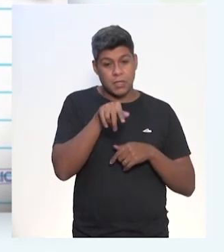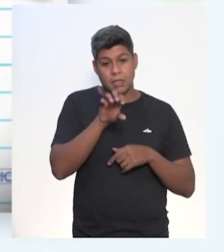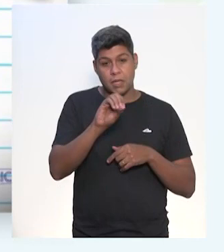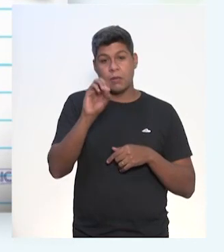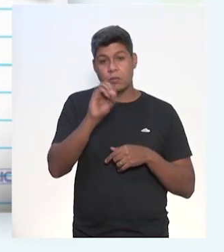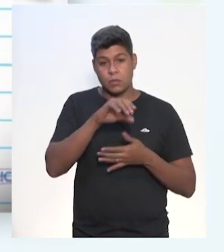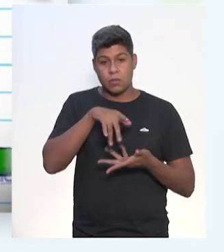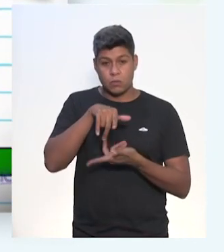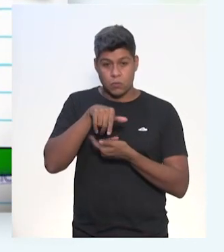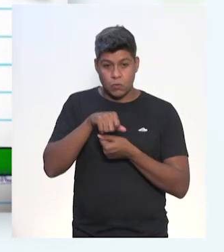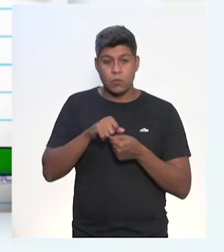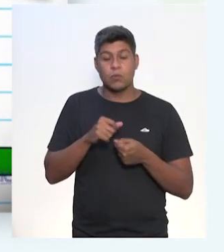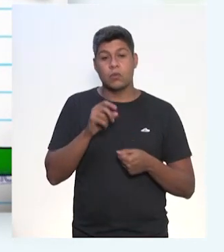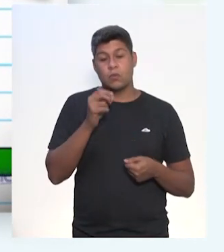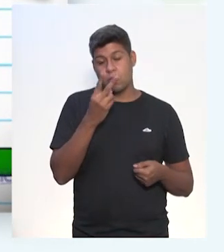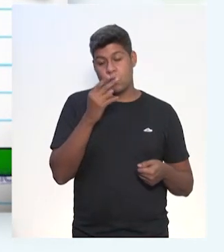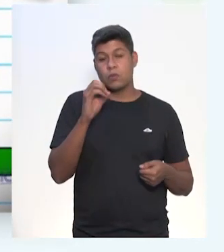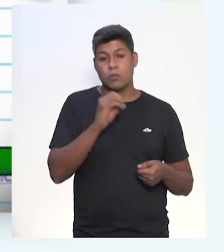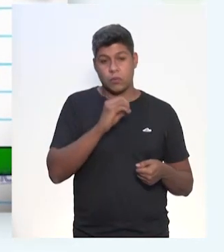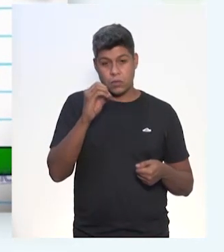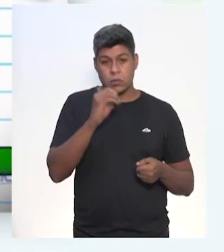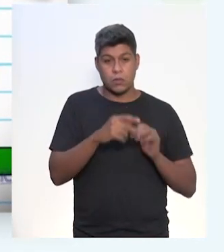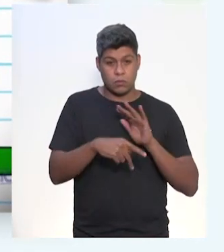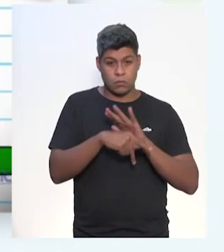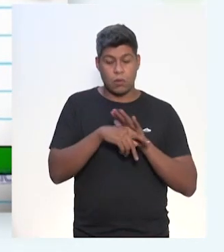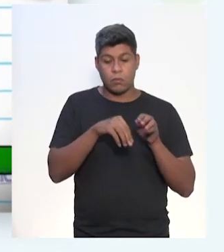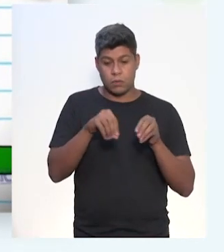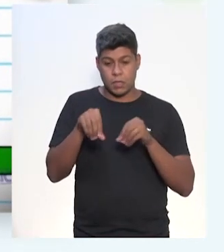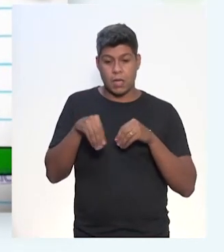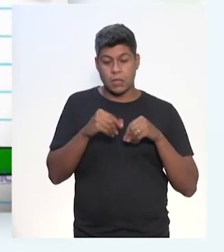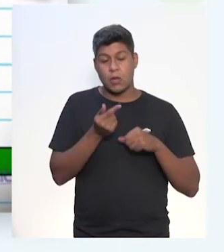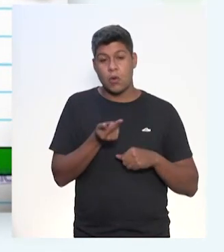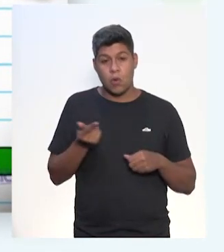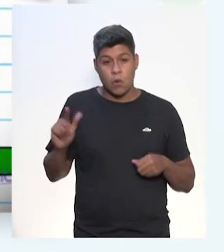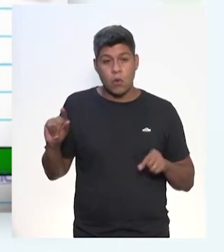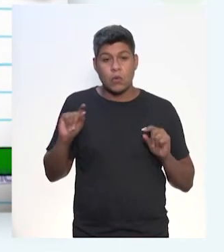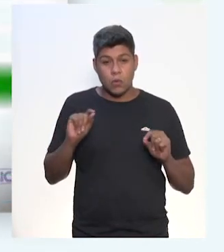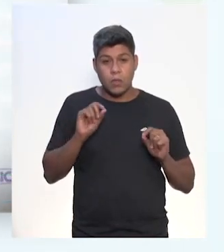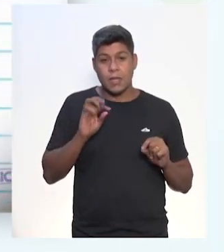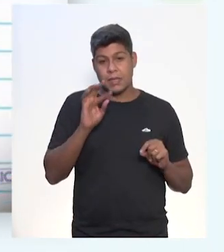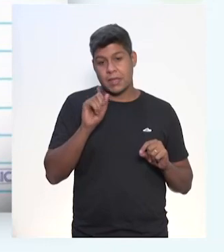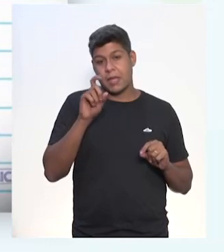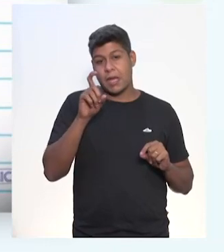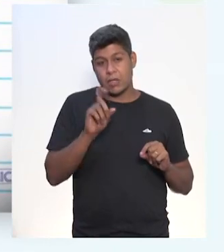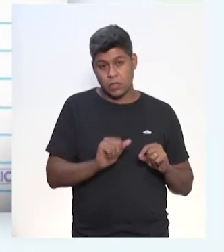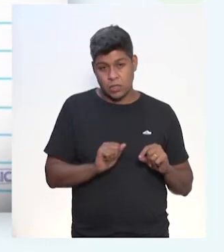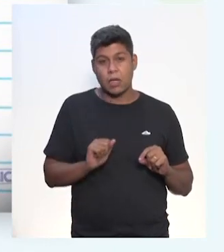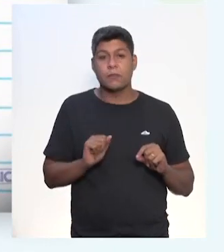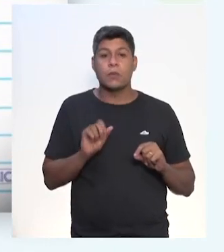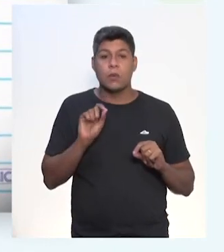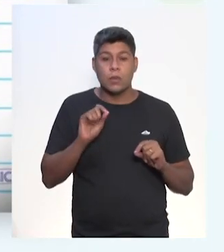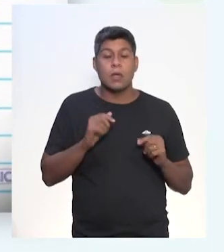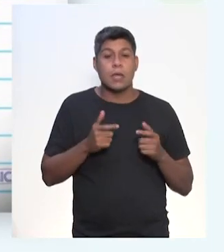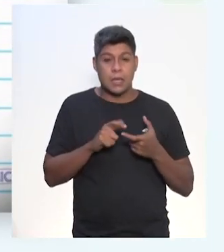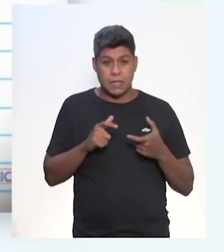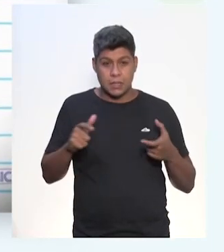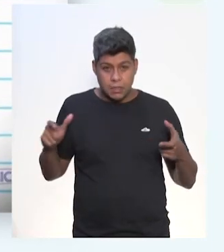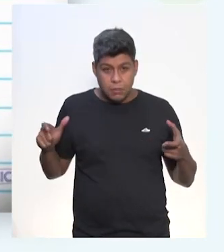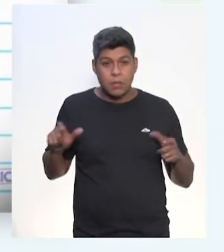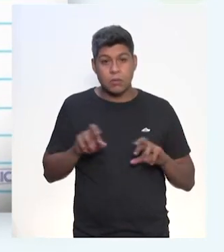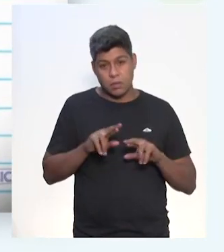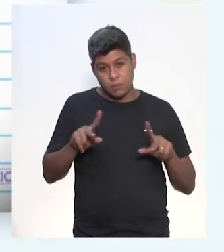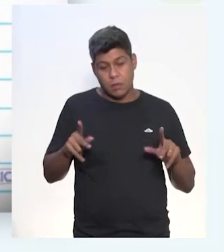PIB global em apenas 2% da superfície terrestre, por outro, as altas taxas de densidade demográfica e o crescimento